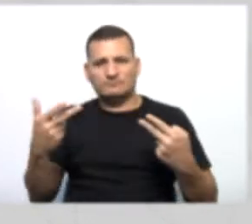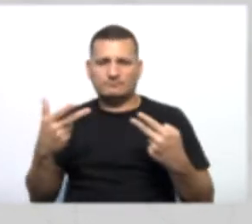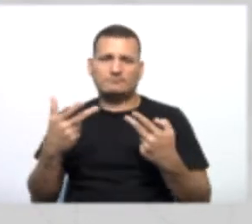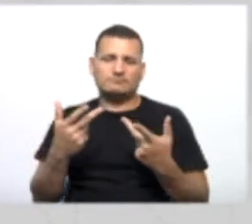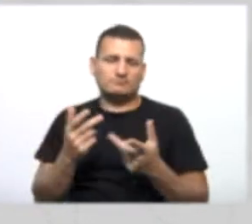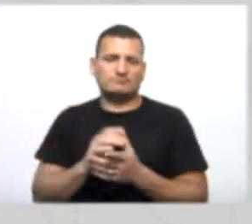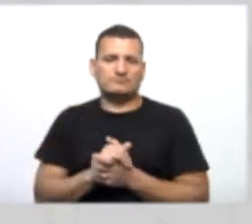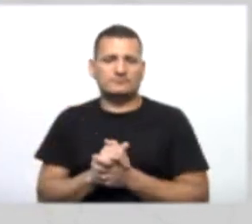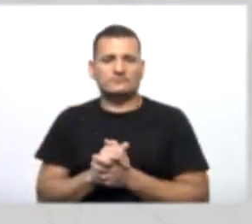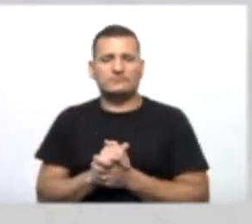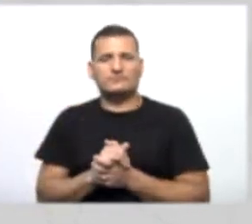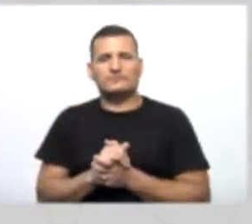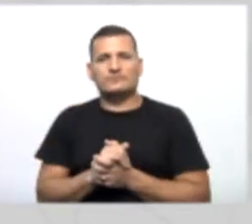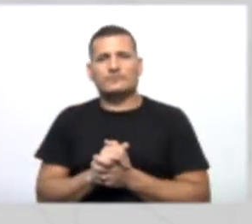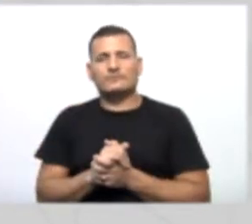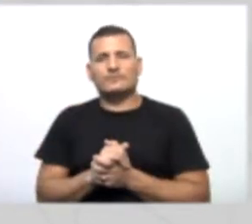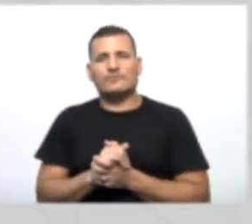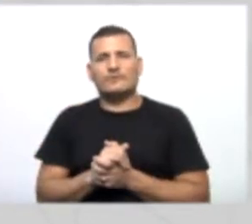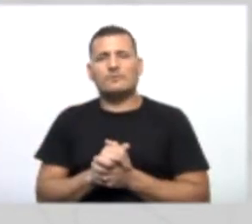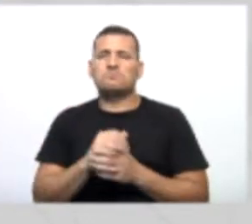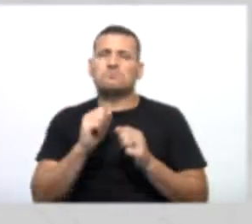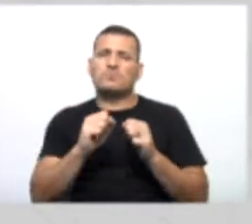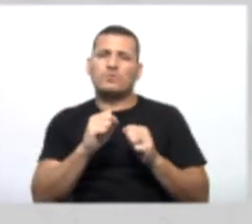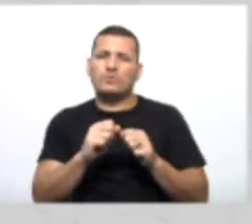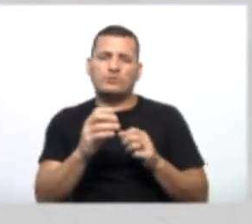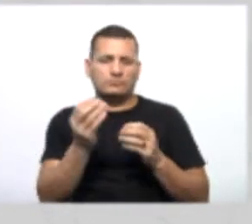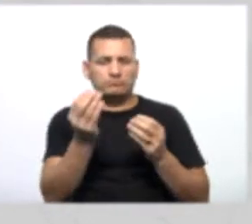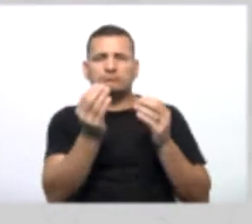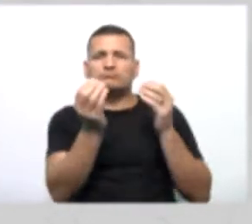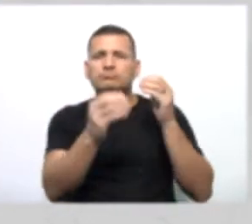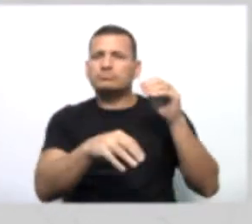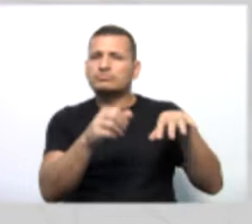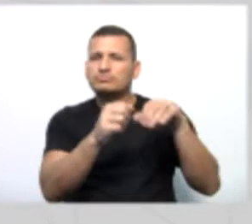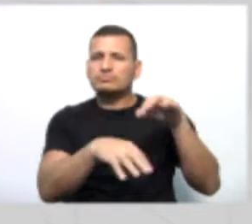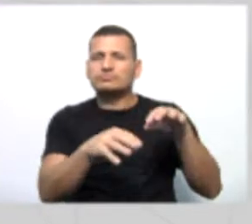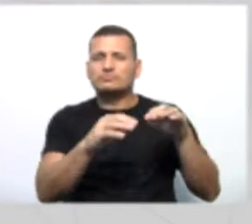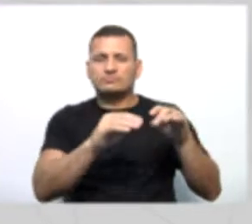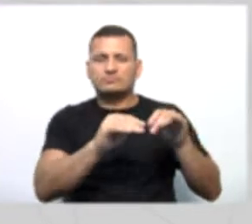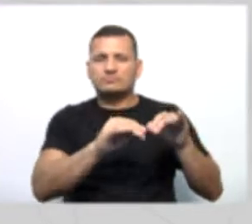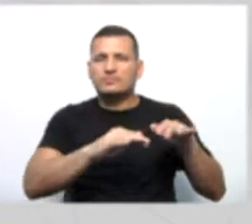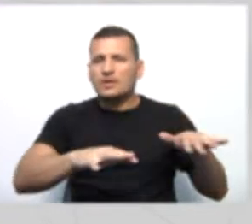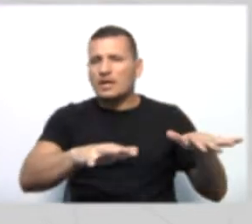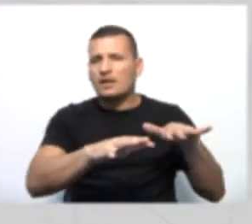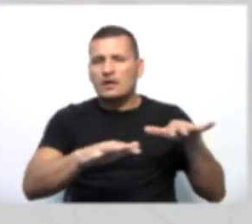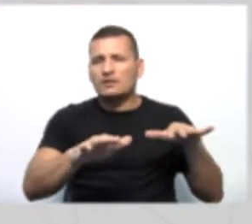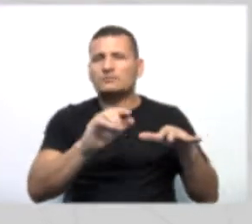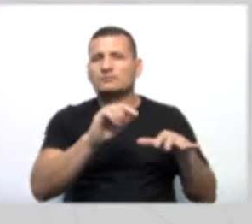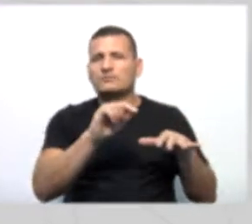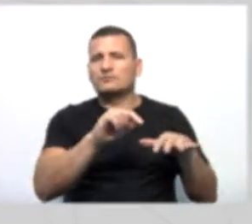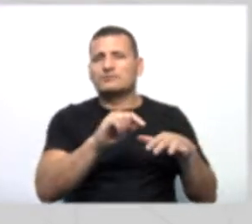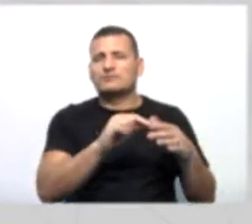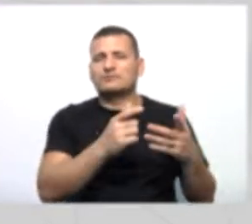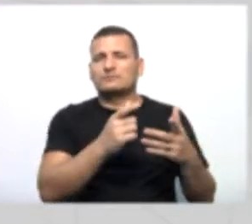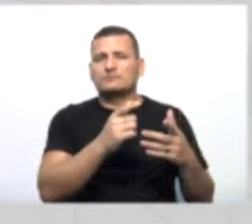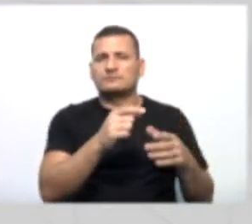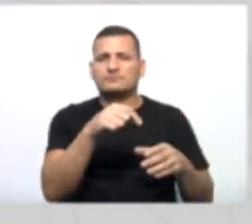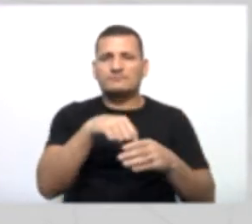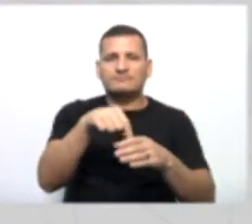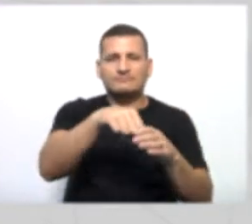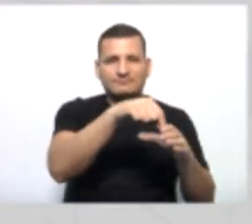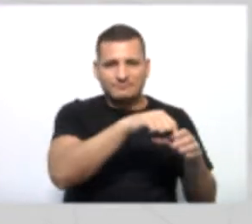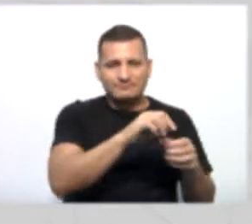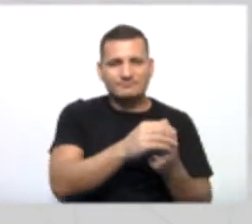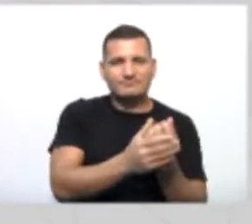seu quintal, não é? Onde você mora, até mesmo num prédio. Se você morar no prédio, tiver um lugar lá onde você possa colocar essas cascas, leva de